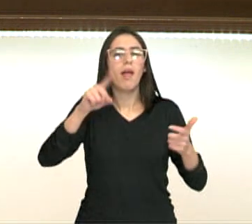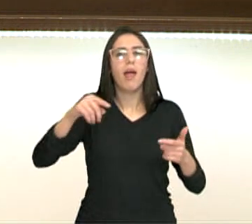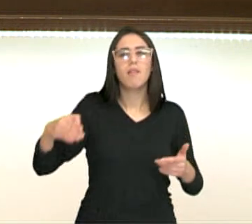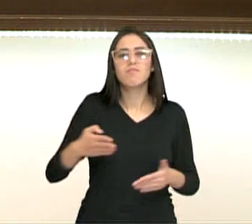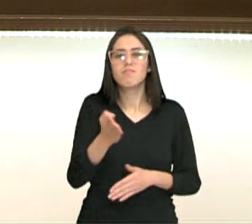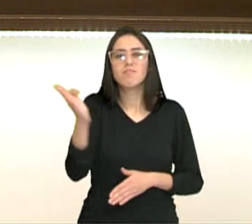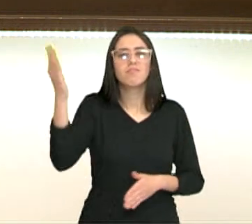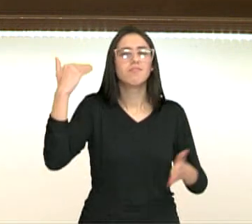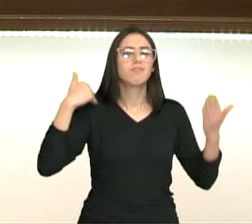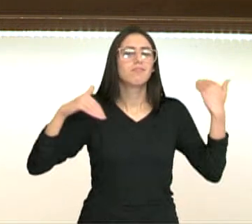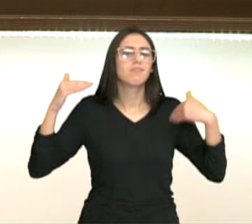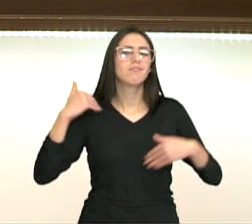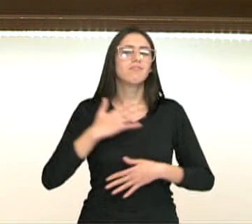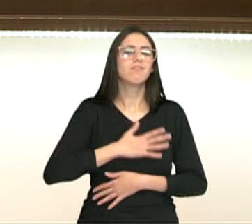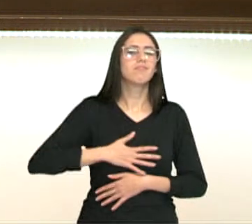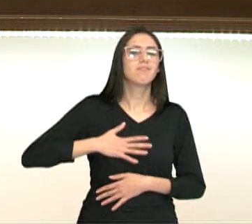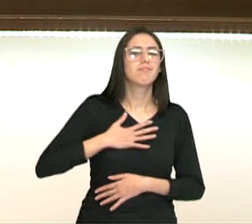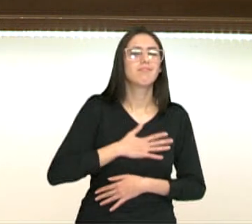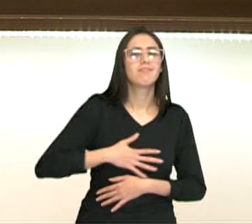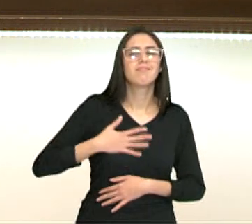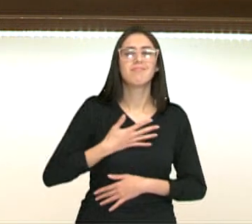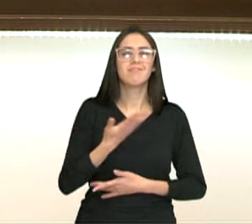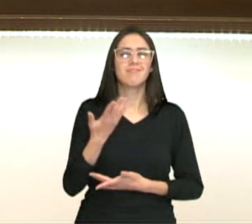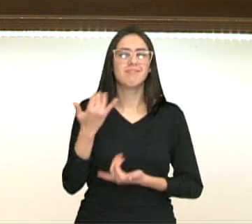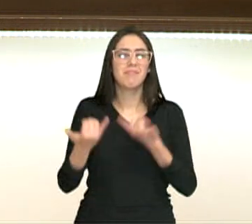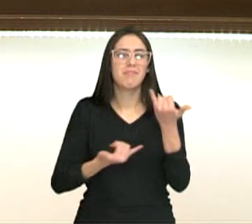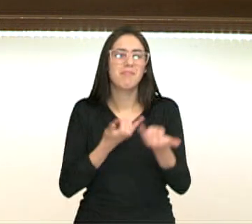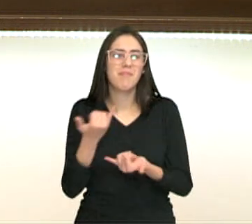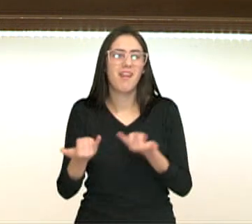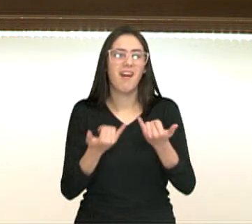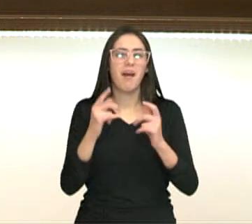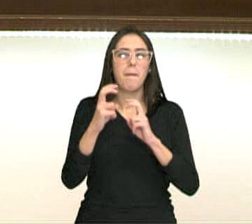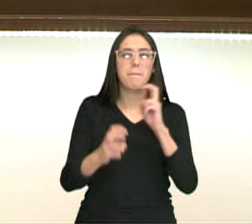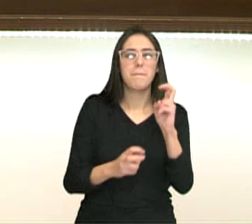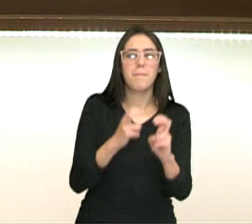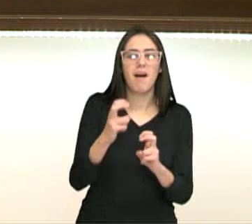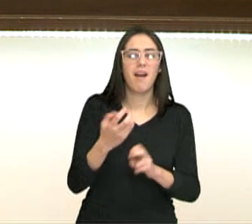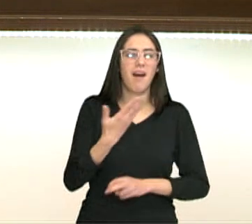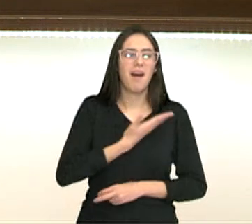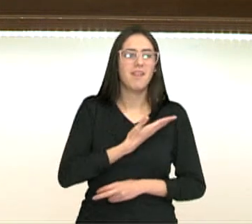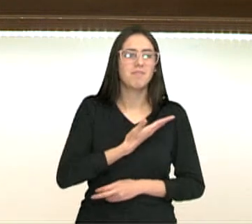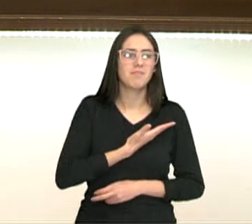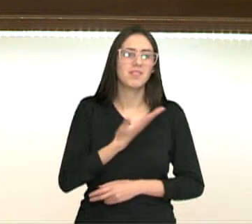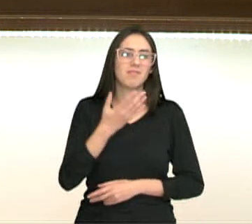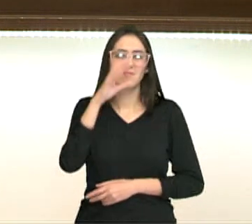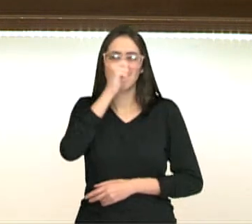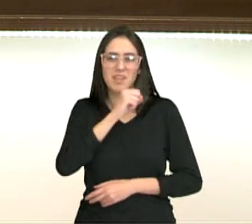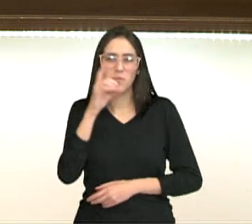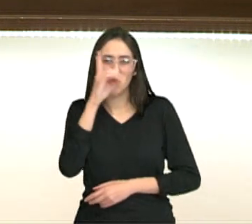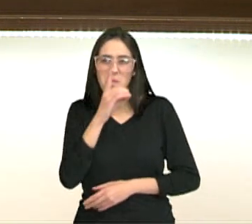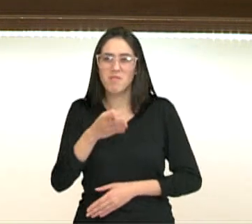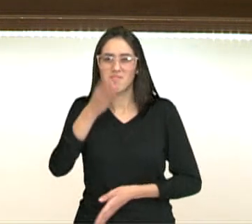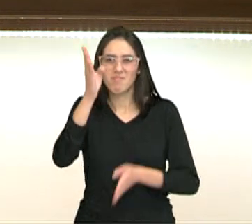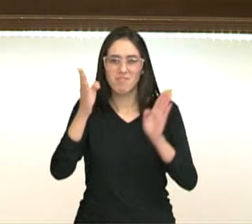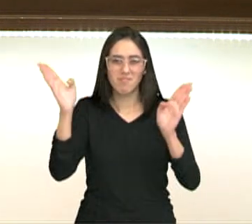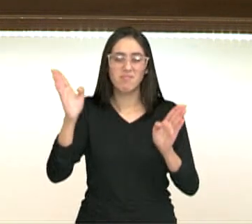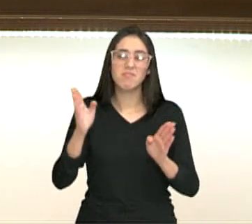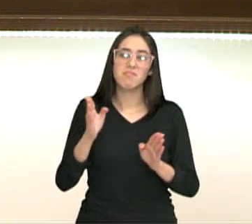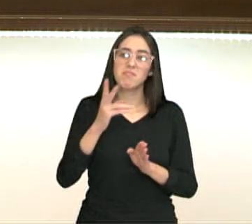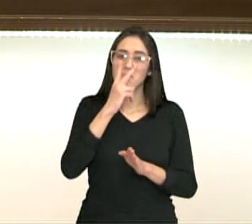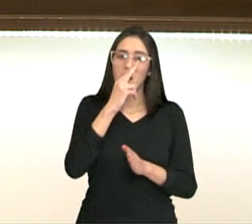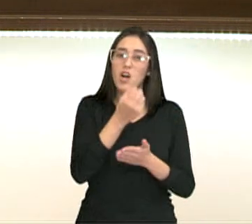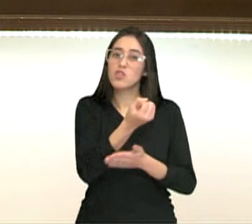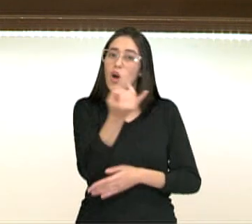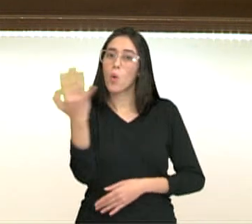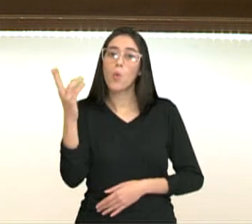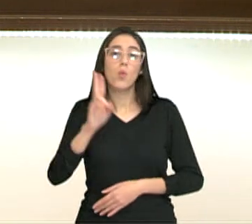bicicleta enquanto lazer, enquanto recreação, para um passeio no parque, aos finais de semana. Alguns, talvez, inclusive, usem como